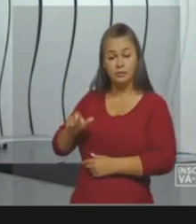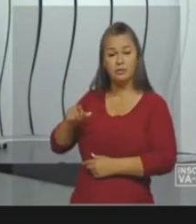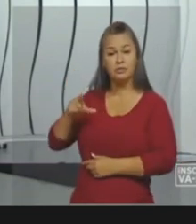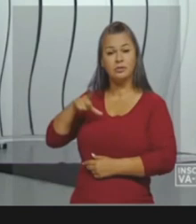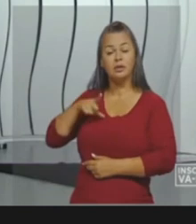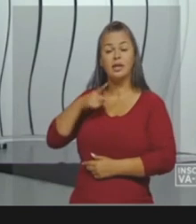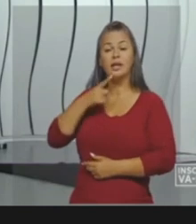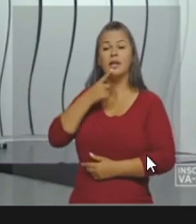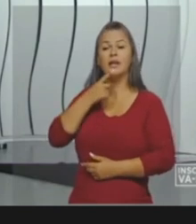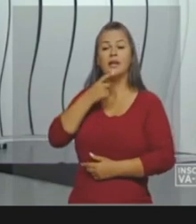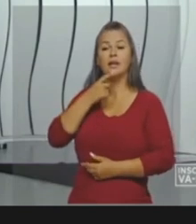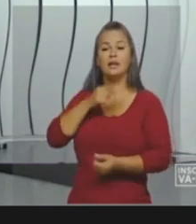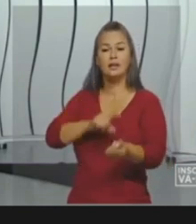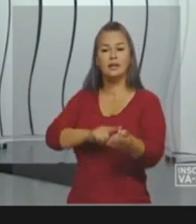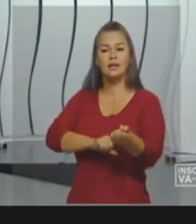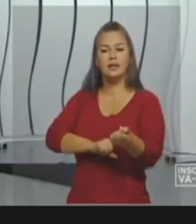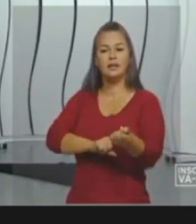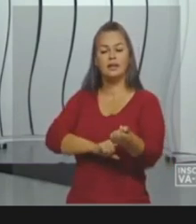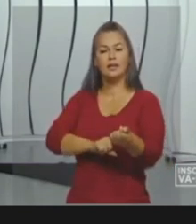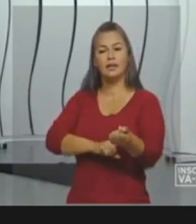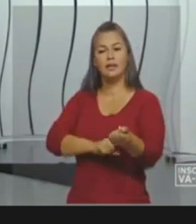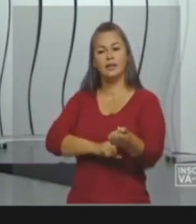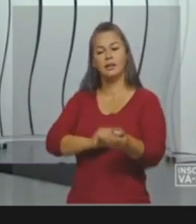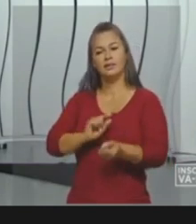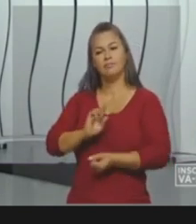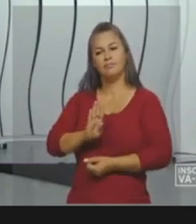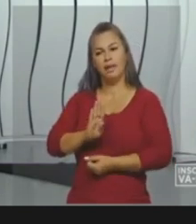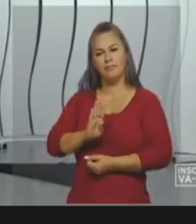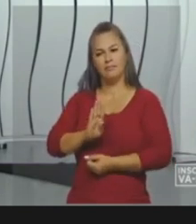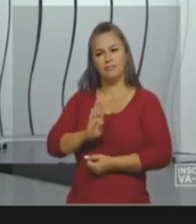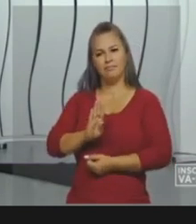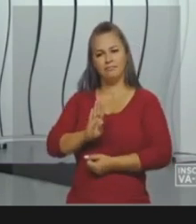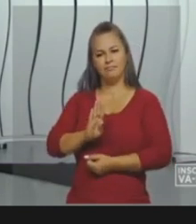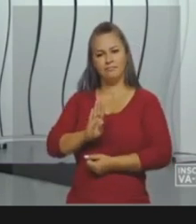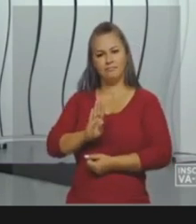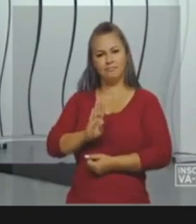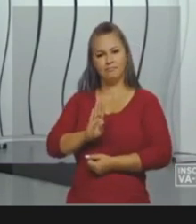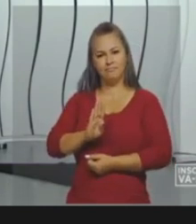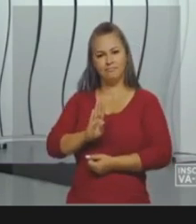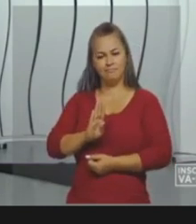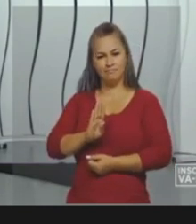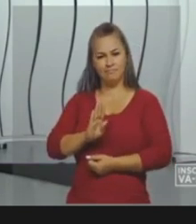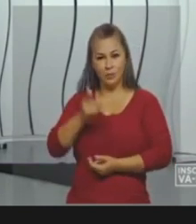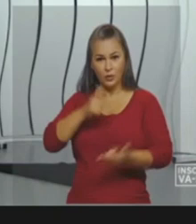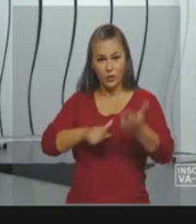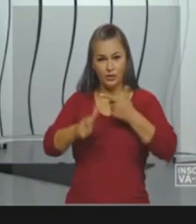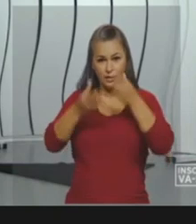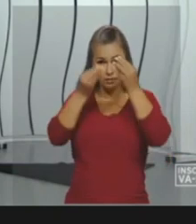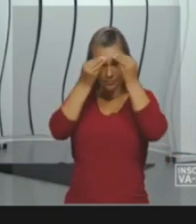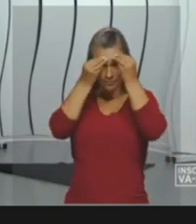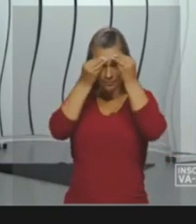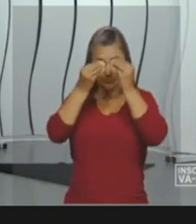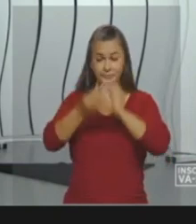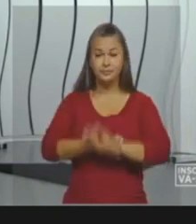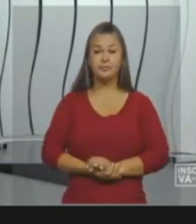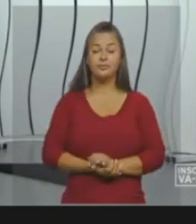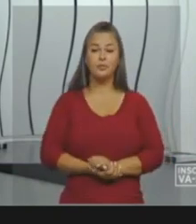dela, ela então é uma pessoa do grupo sanguíneo B. Então ela tem o sangue do tipo B.